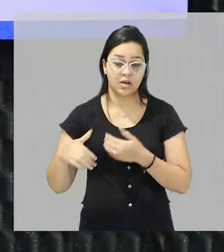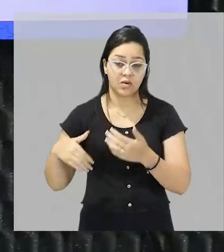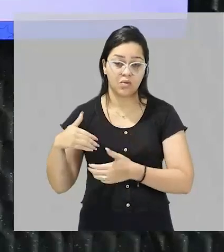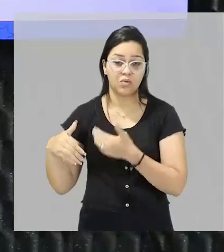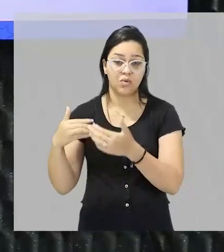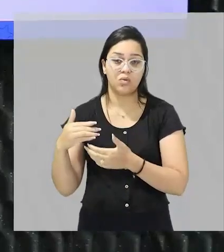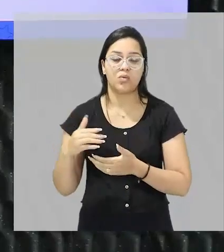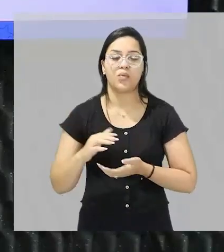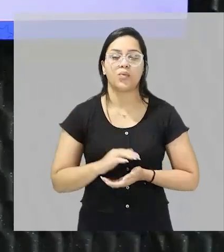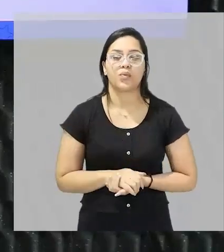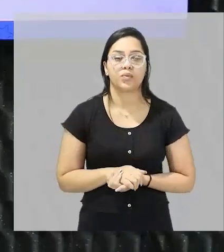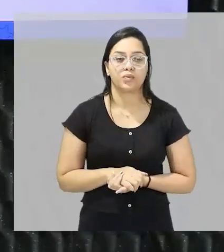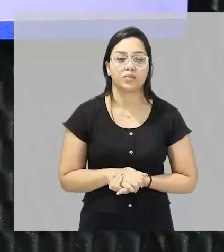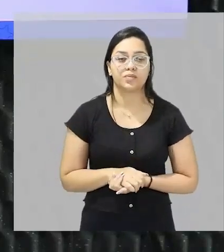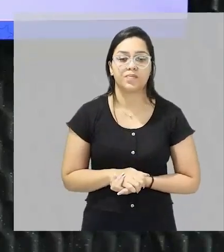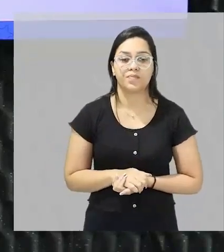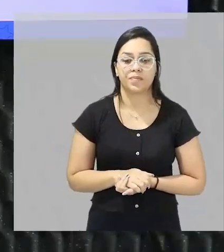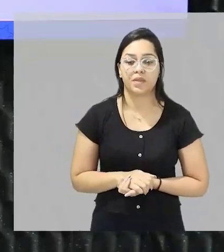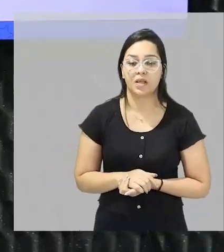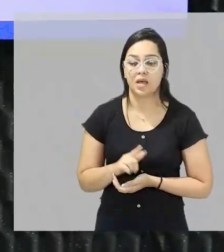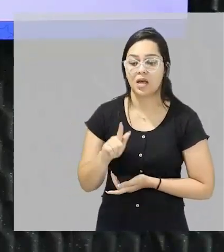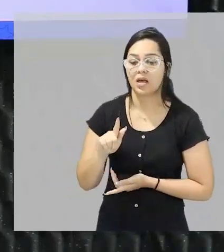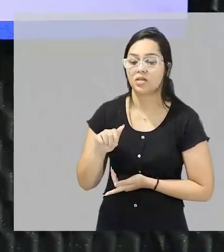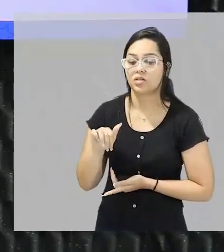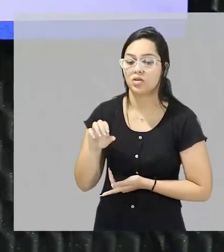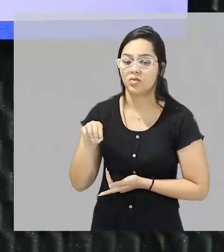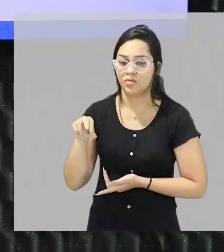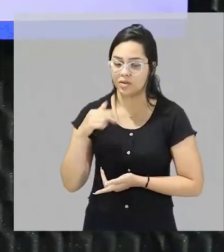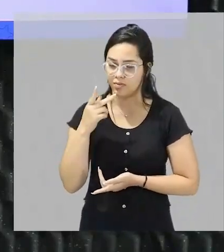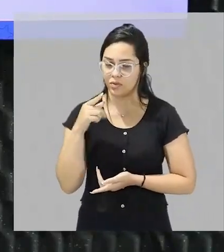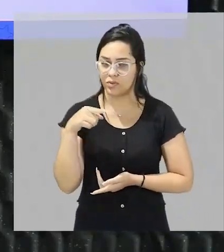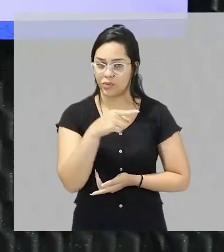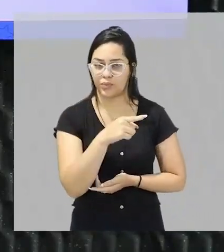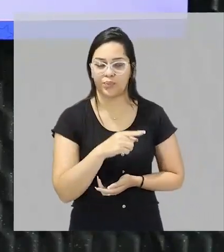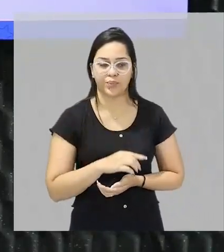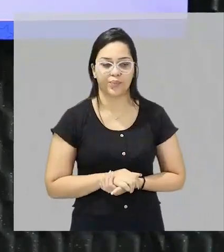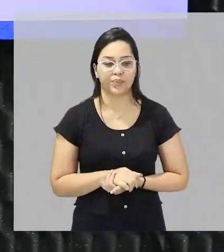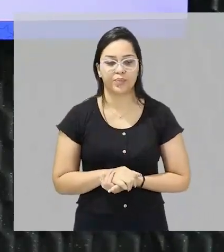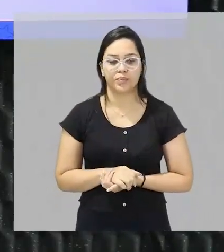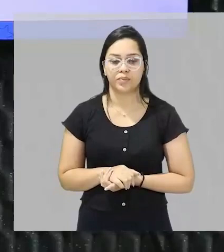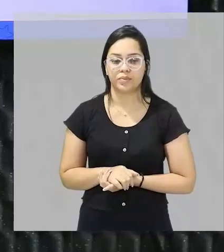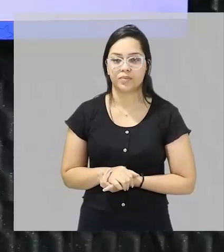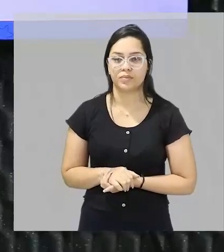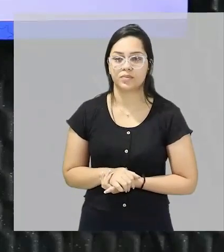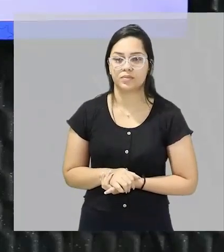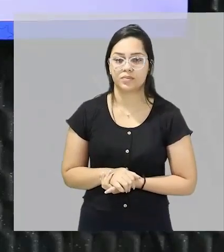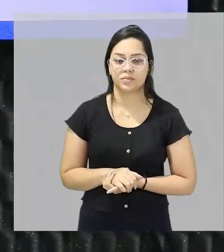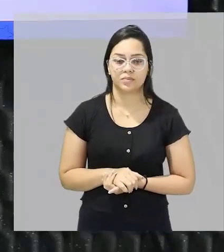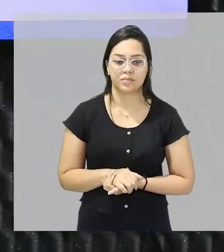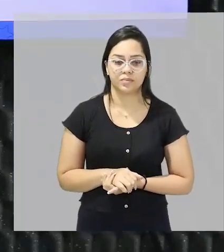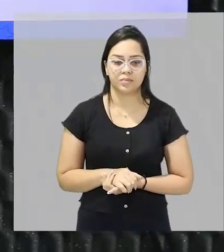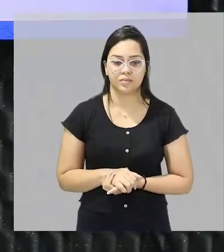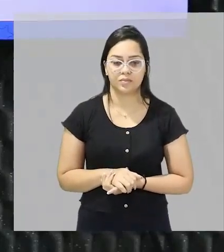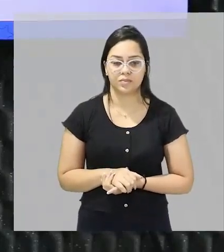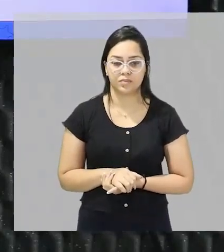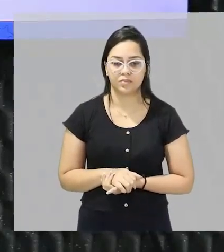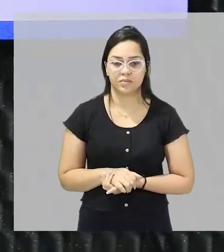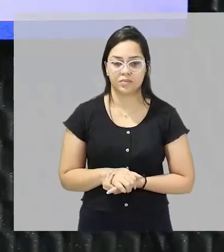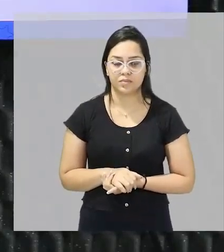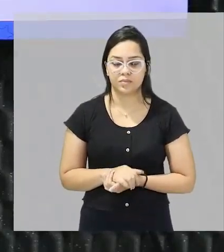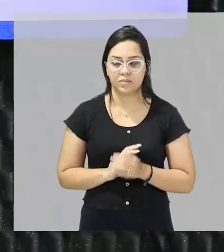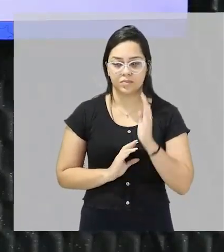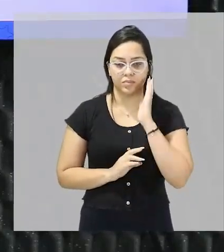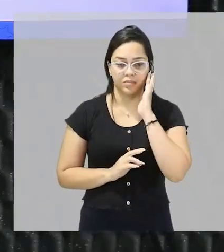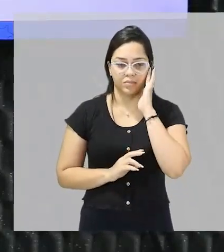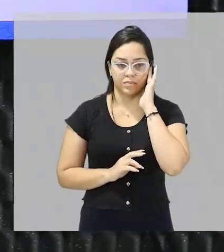da redação. A Giovana colocou assim, ó, com efeito, nota-se que a importância da certidão de